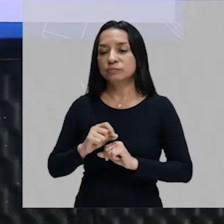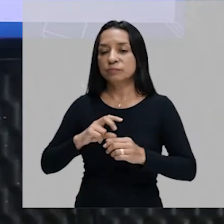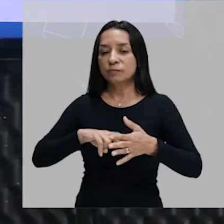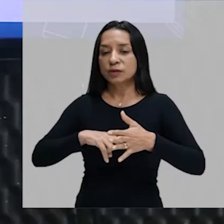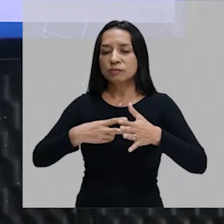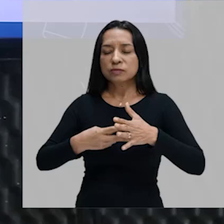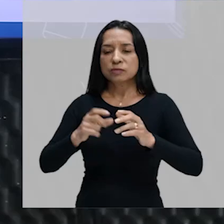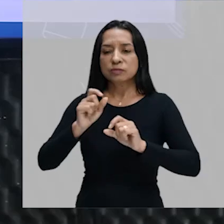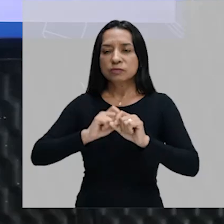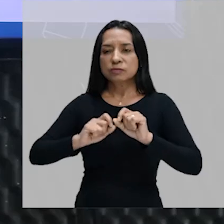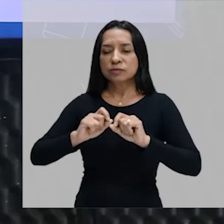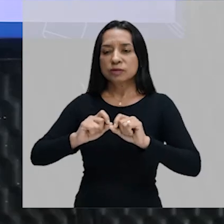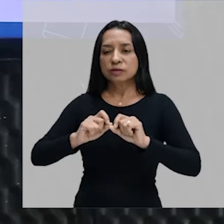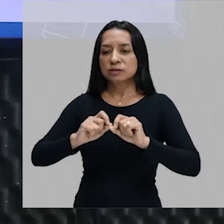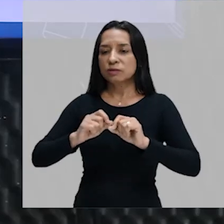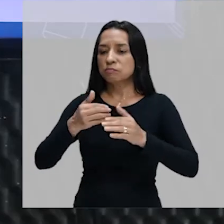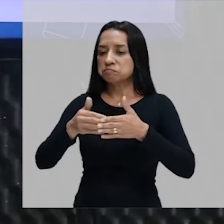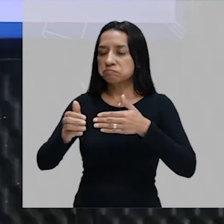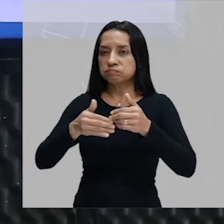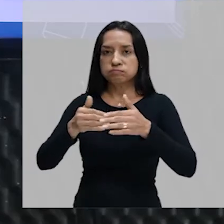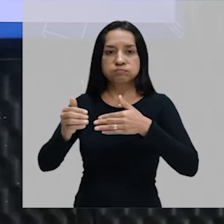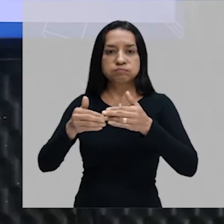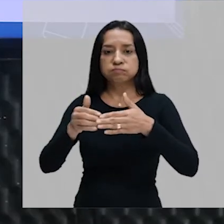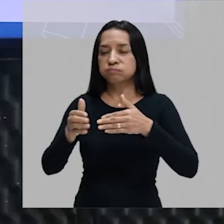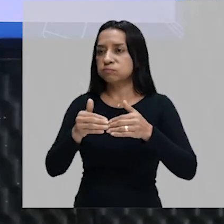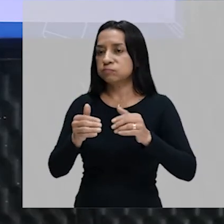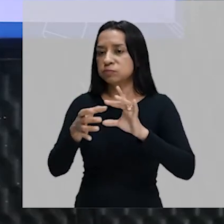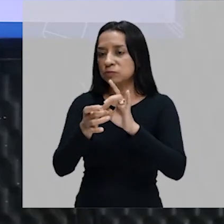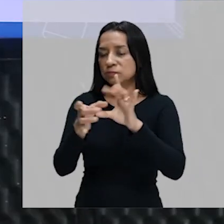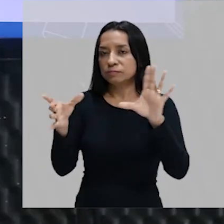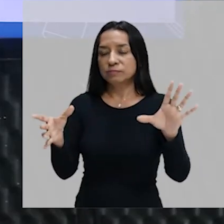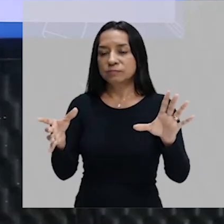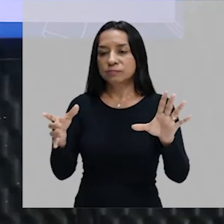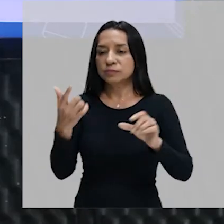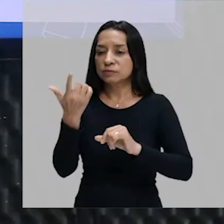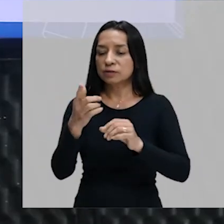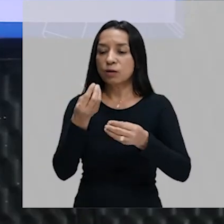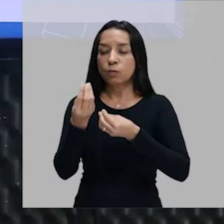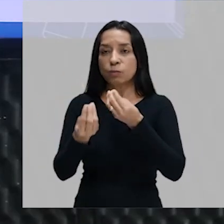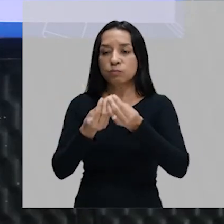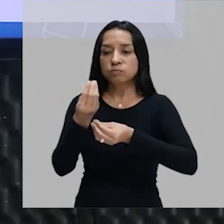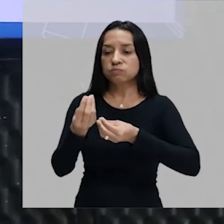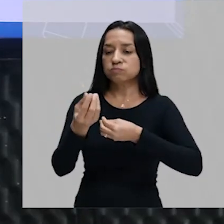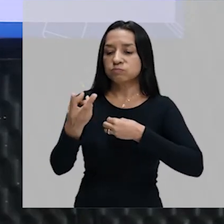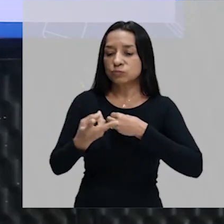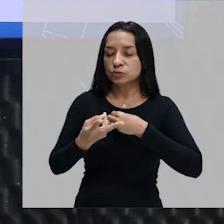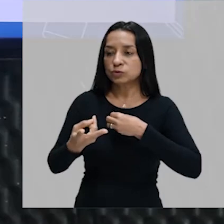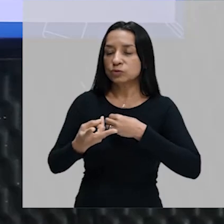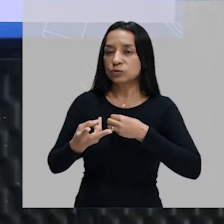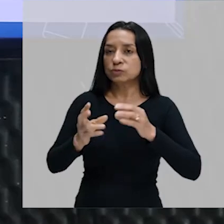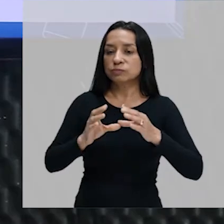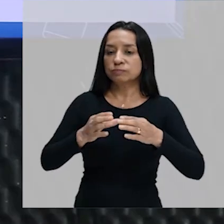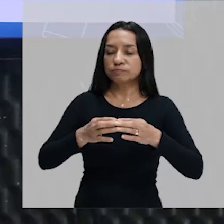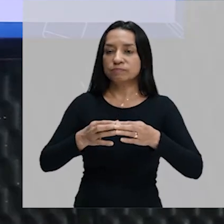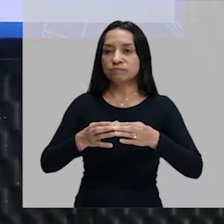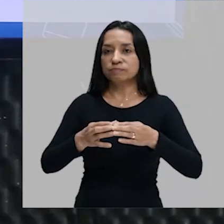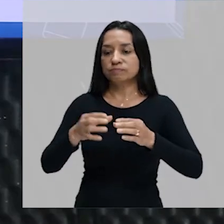mecanismos aleatórios, ao acaso. Então, não tem como os dois